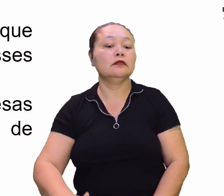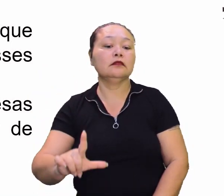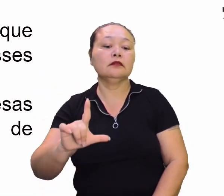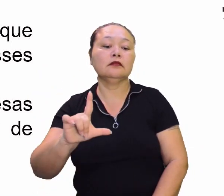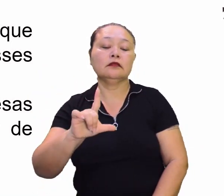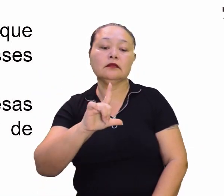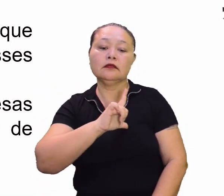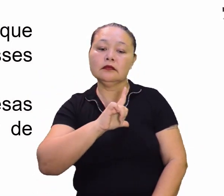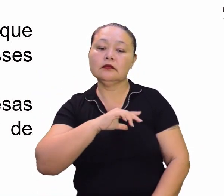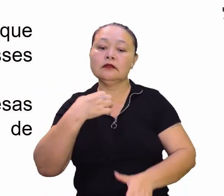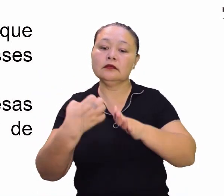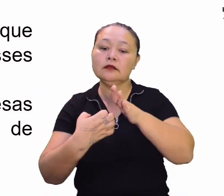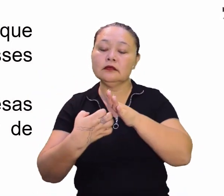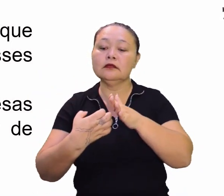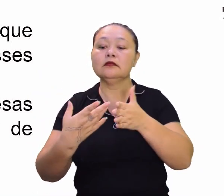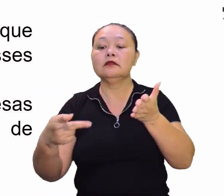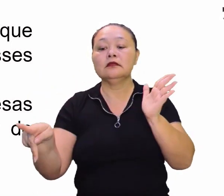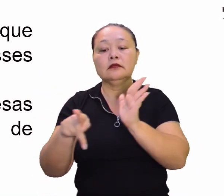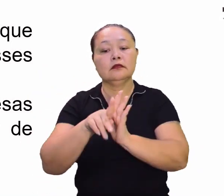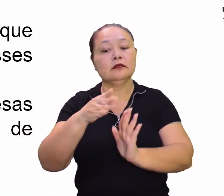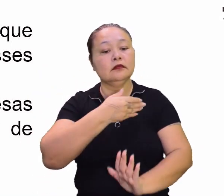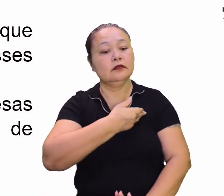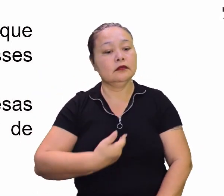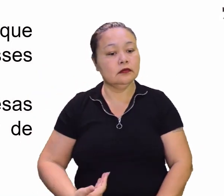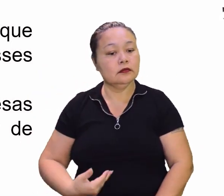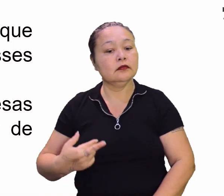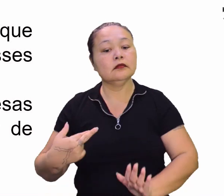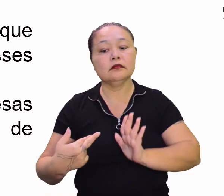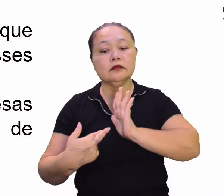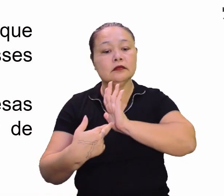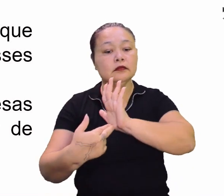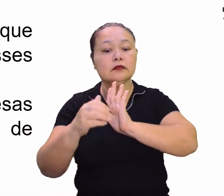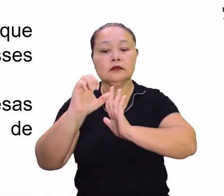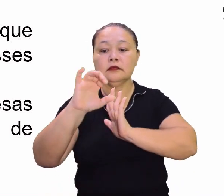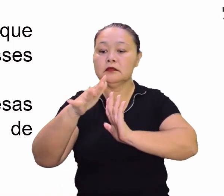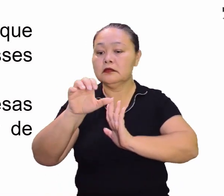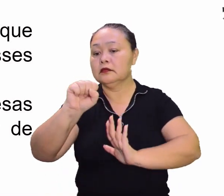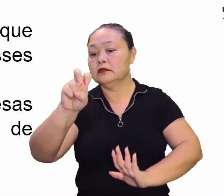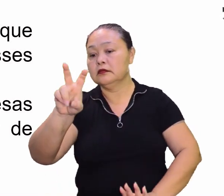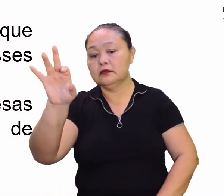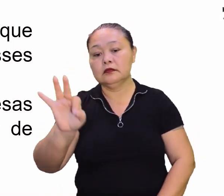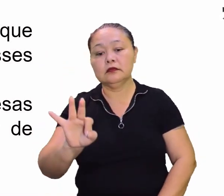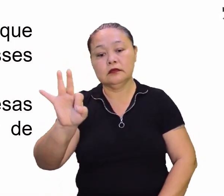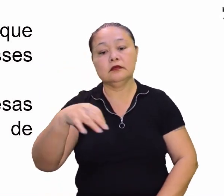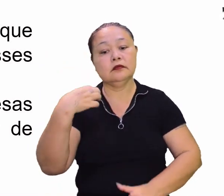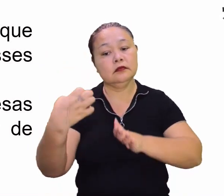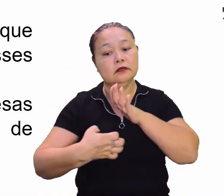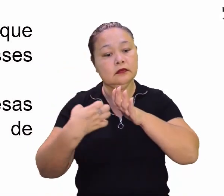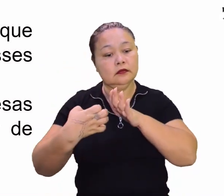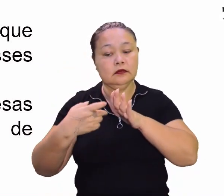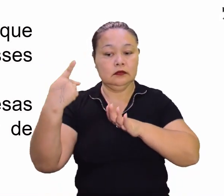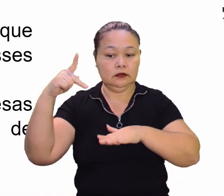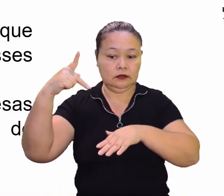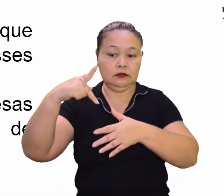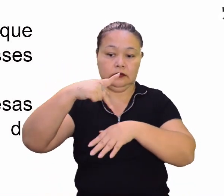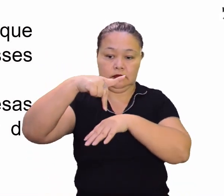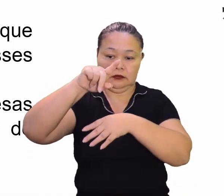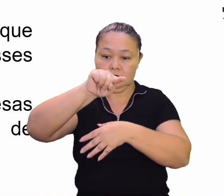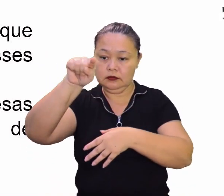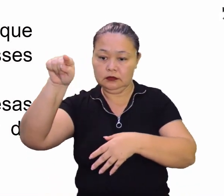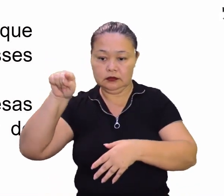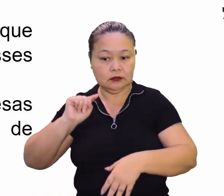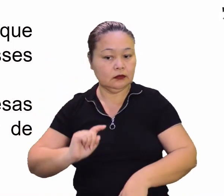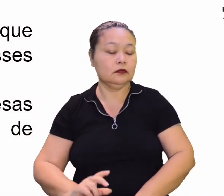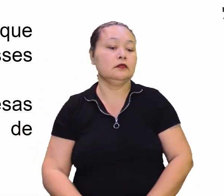B. Presença de empresas estatais que representam cerca de 85% das indústrias